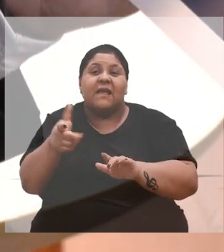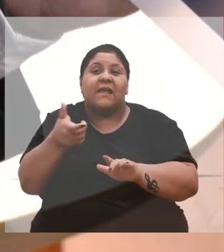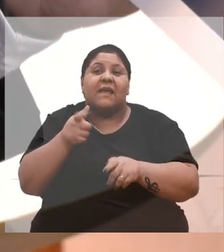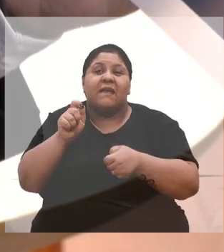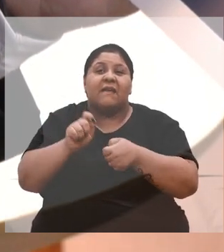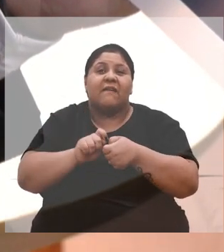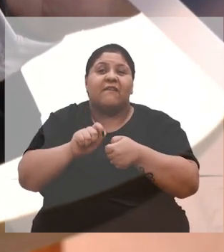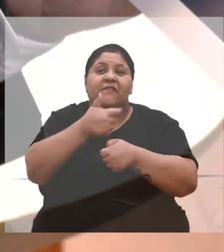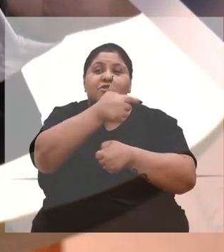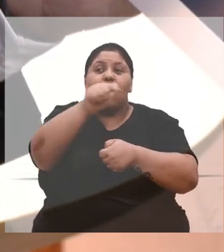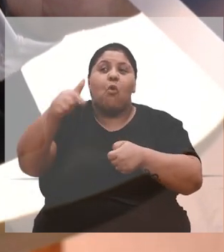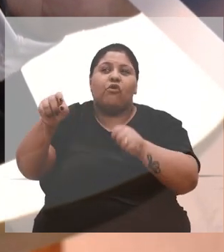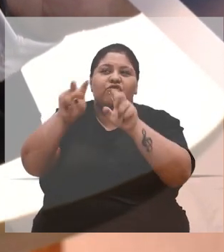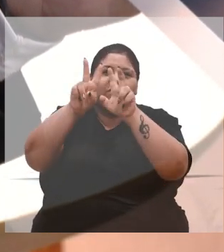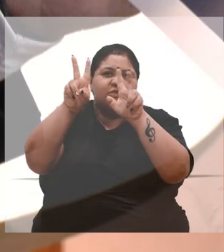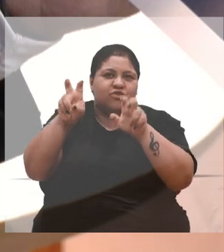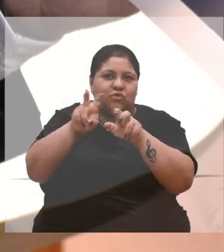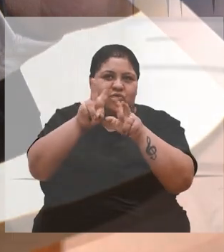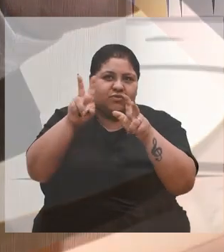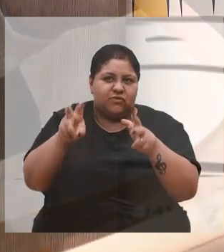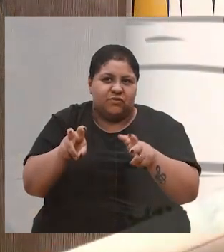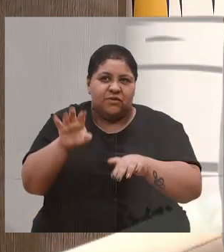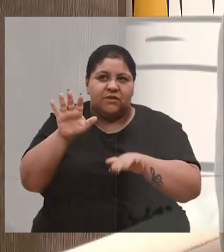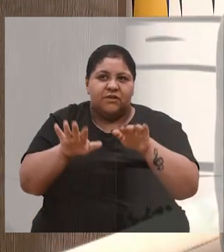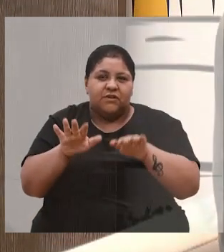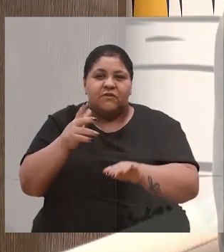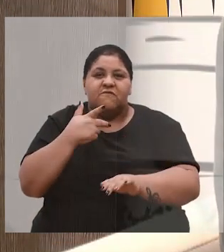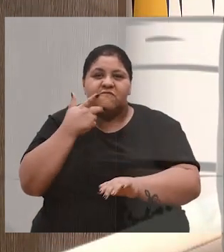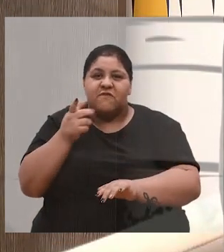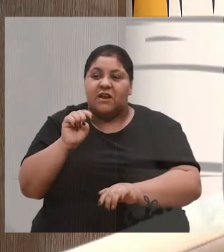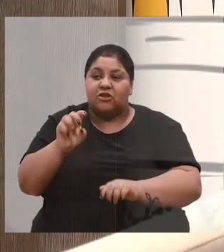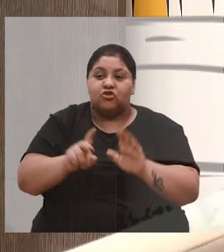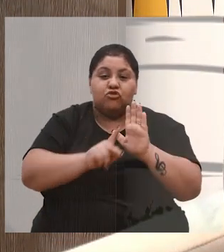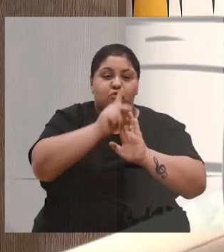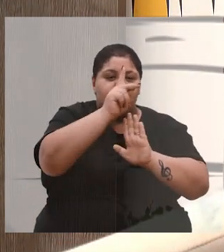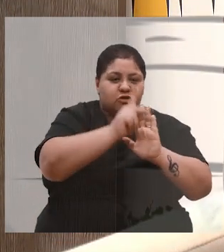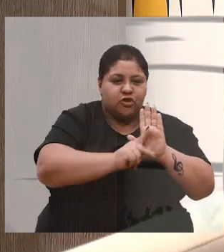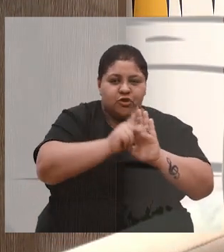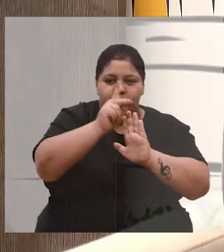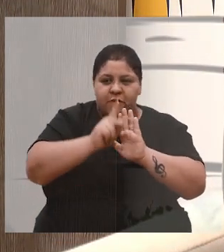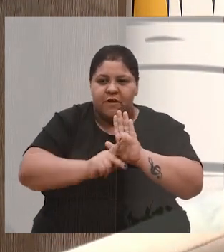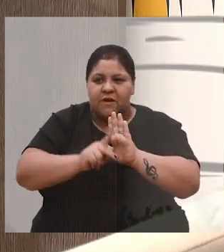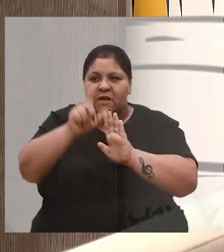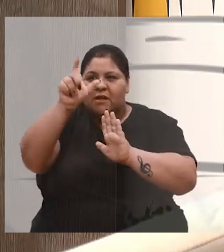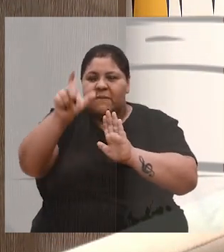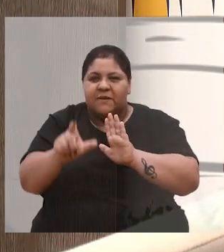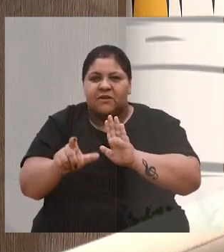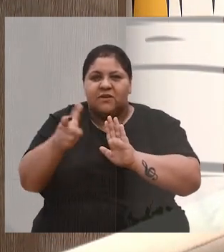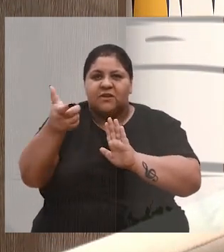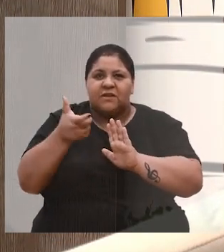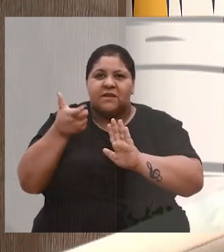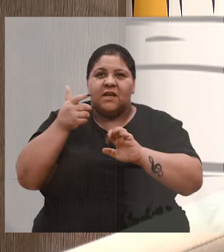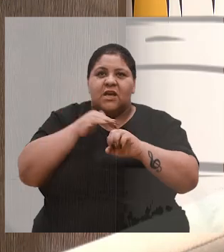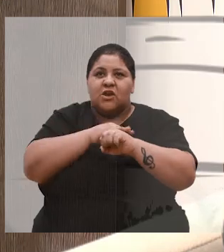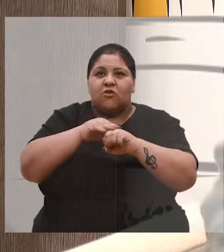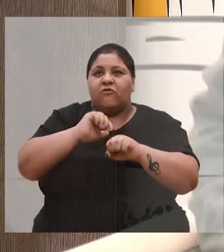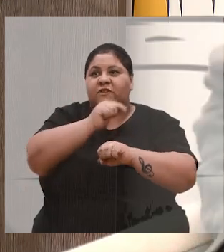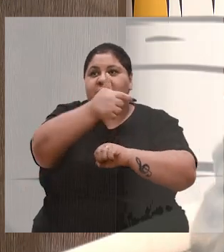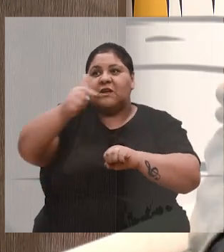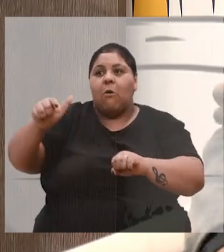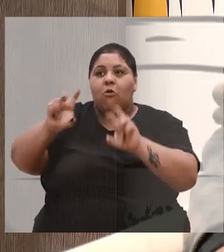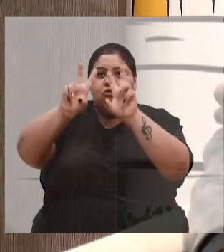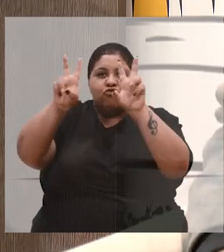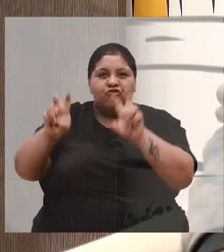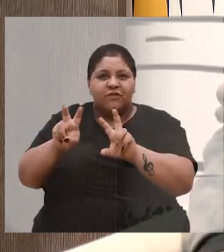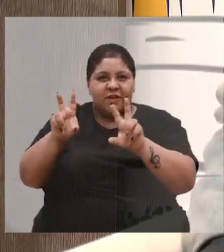que você fale sobre outra coisa, né? Porque às vezes você fala só sobre isso e as pessoas querem conversar sobre outros